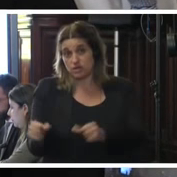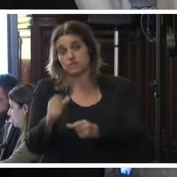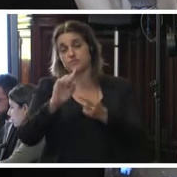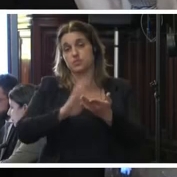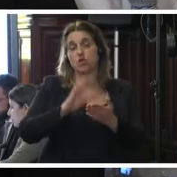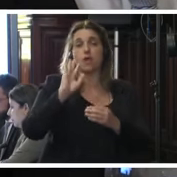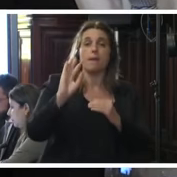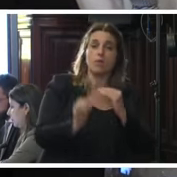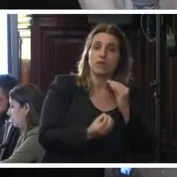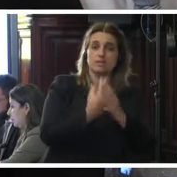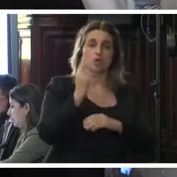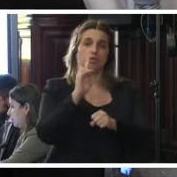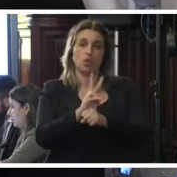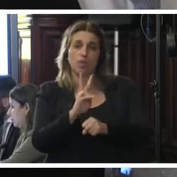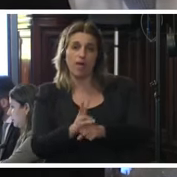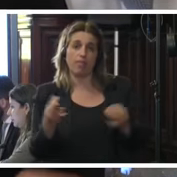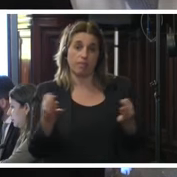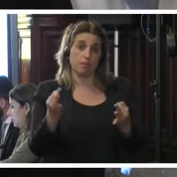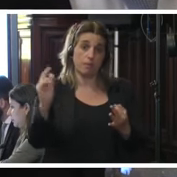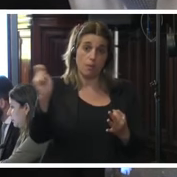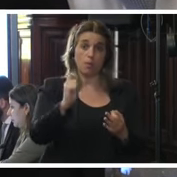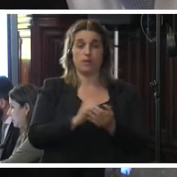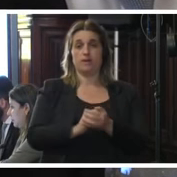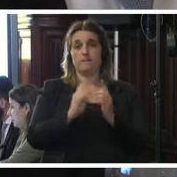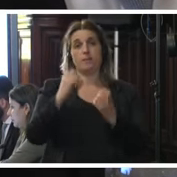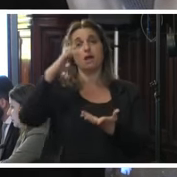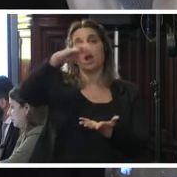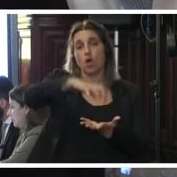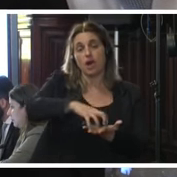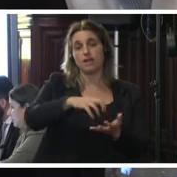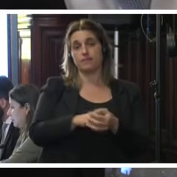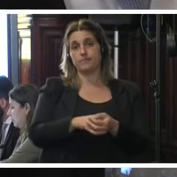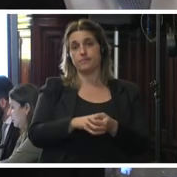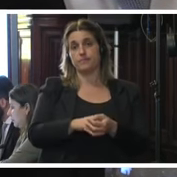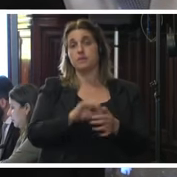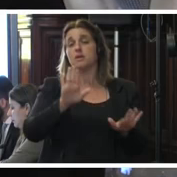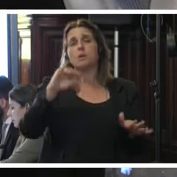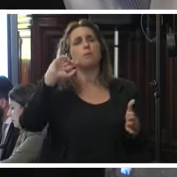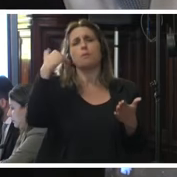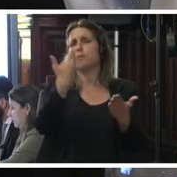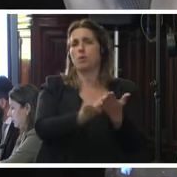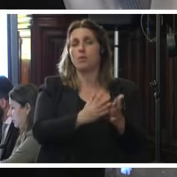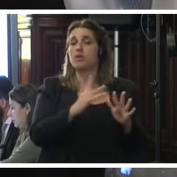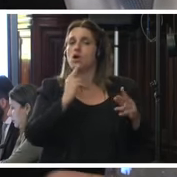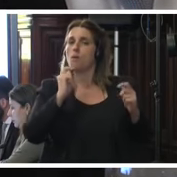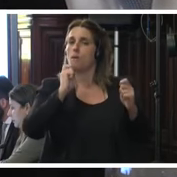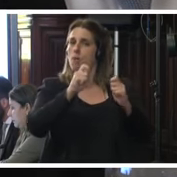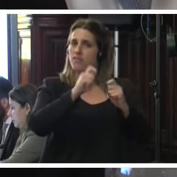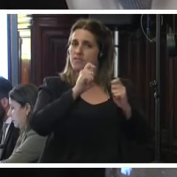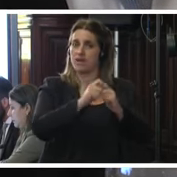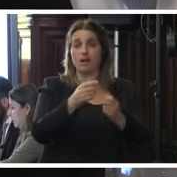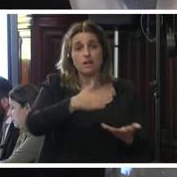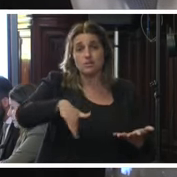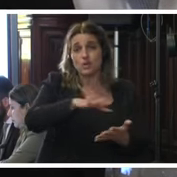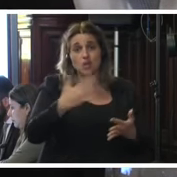de segurança pública e ações locais que se propuseram a modificar a realidade da violência da população, projetos